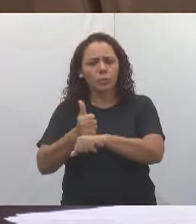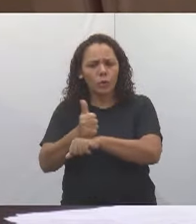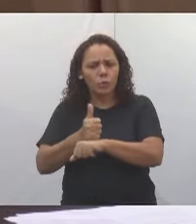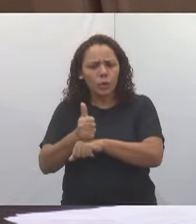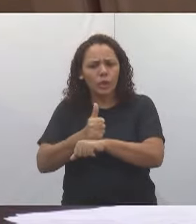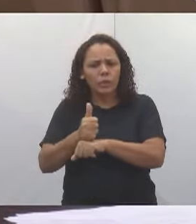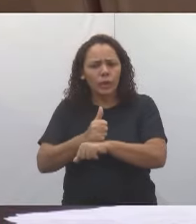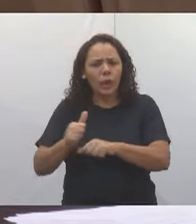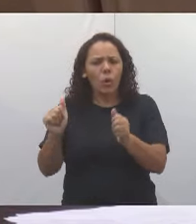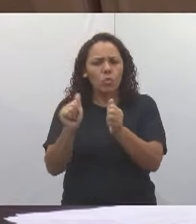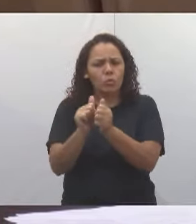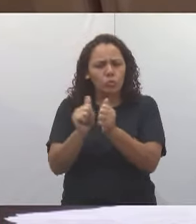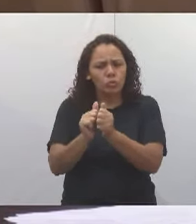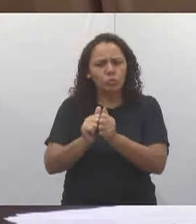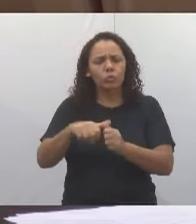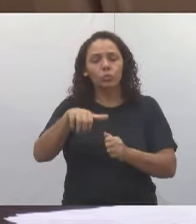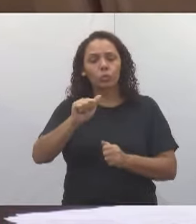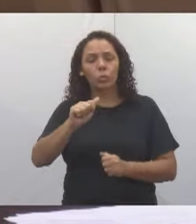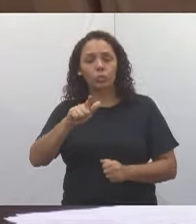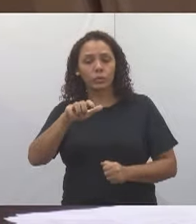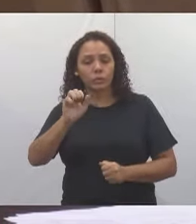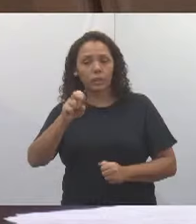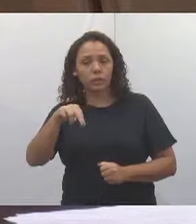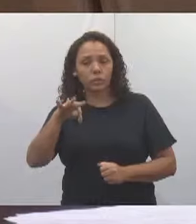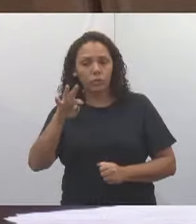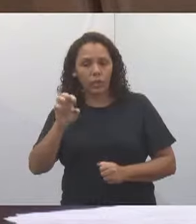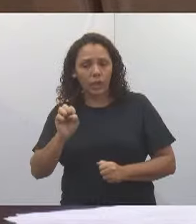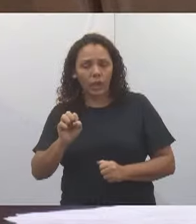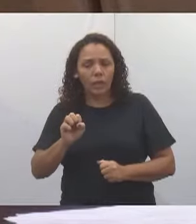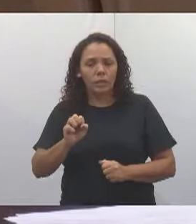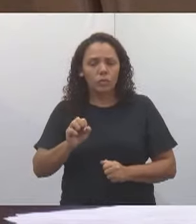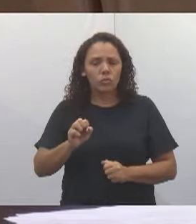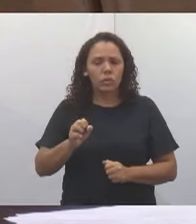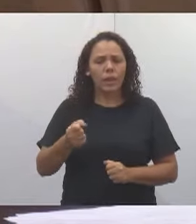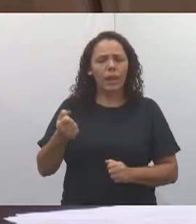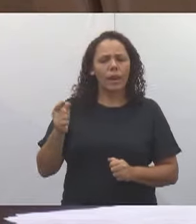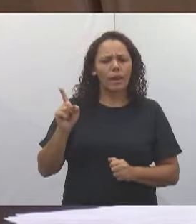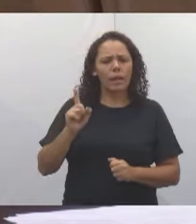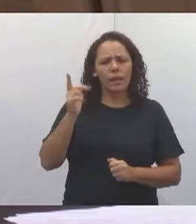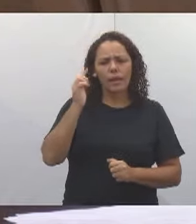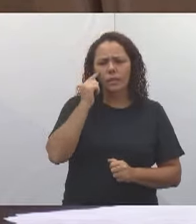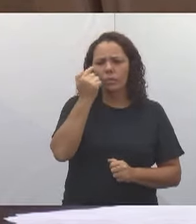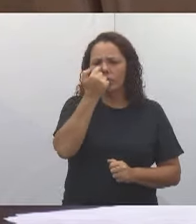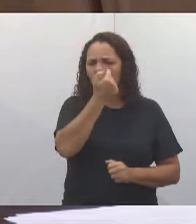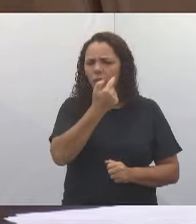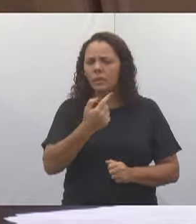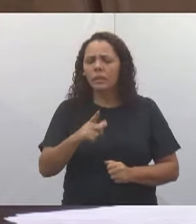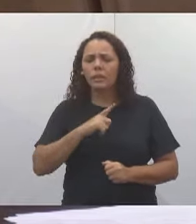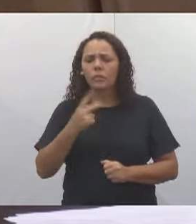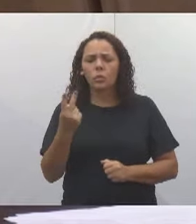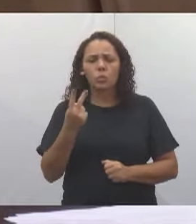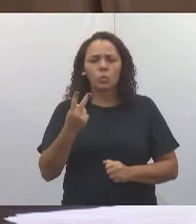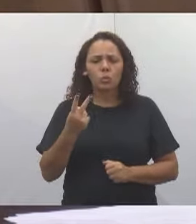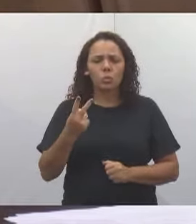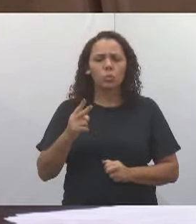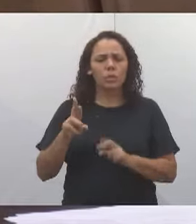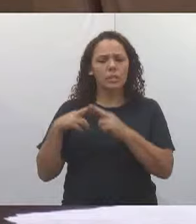teve duas reuniões lá no Meia-Lua na época da que estava o surto lá, né? As visitas de vocês